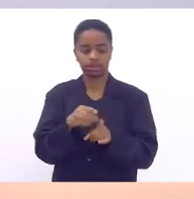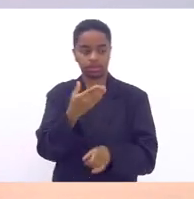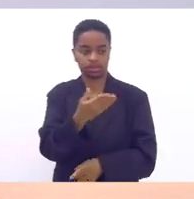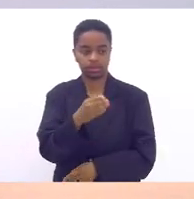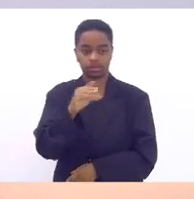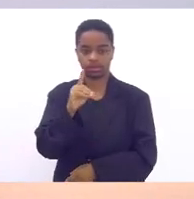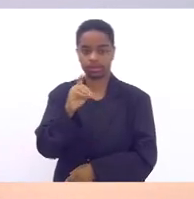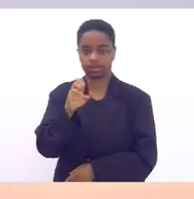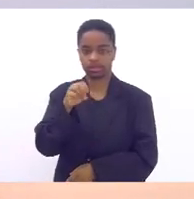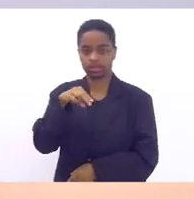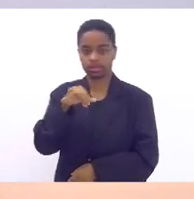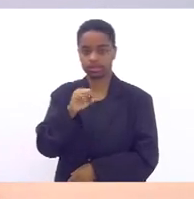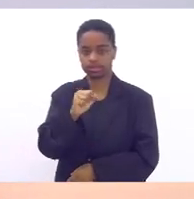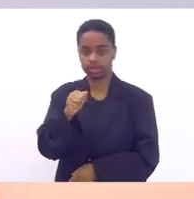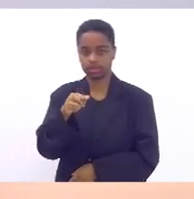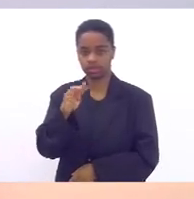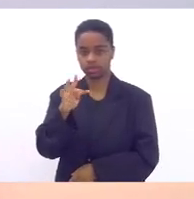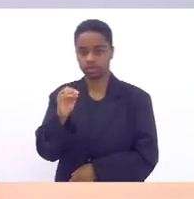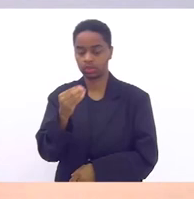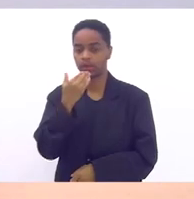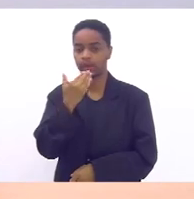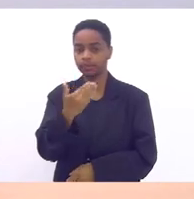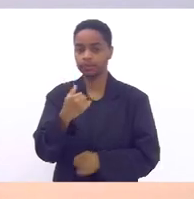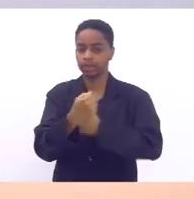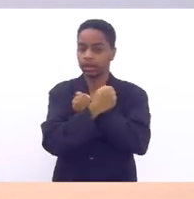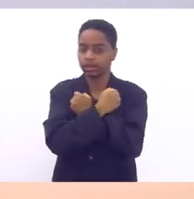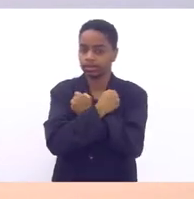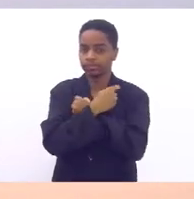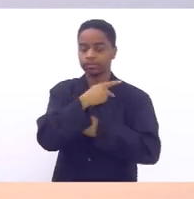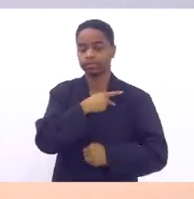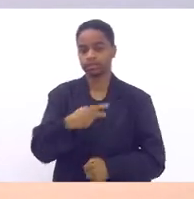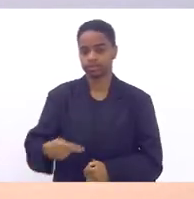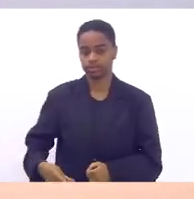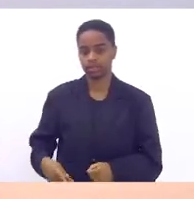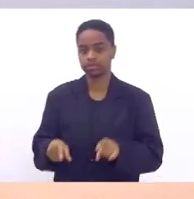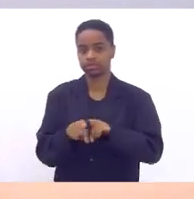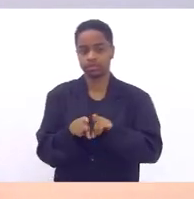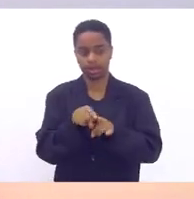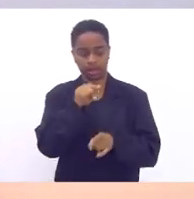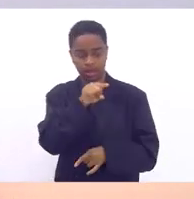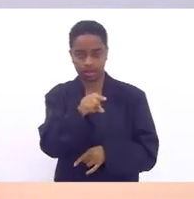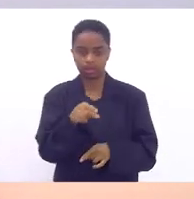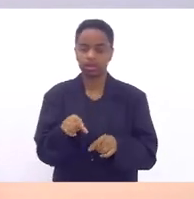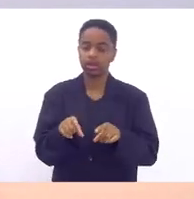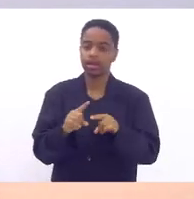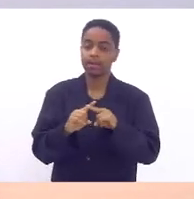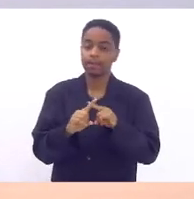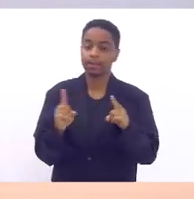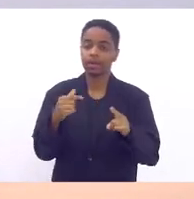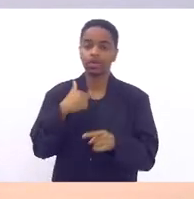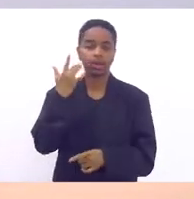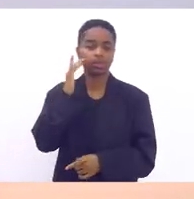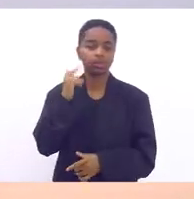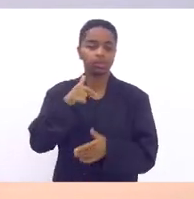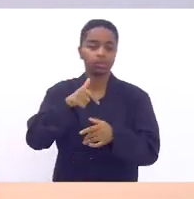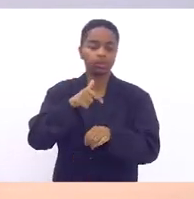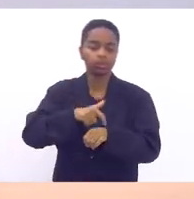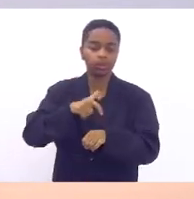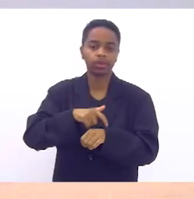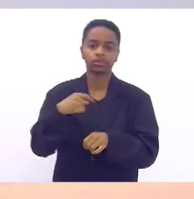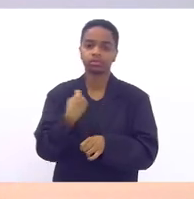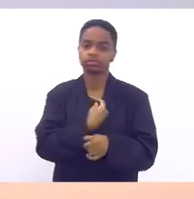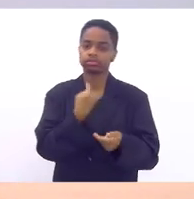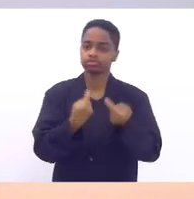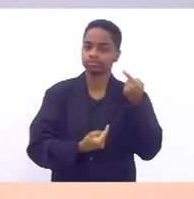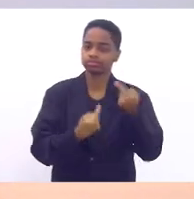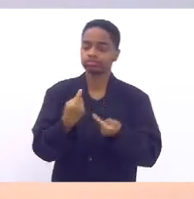pedir que leve nosso abraço ao presidente josier Vilar acho que nesse momento quando a gente discute o complexo industrial e que a